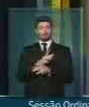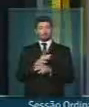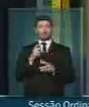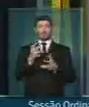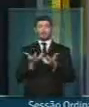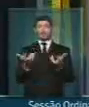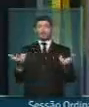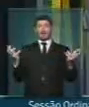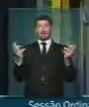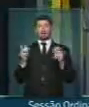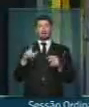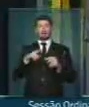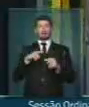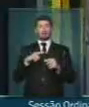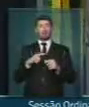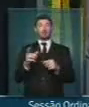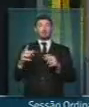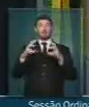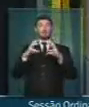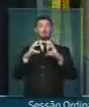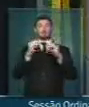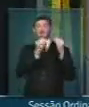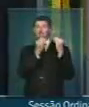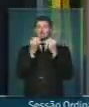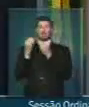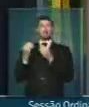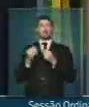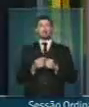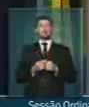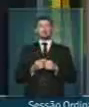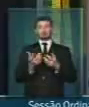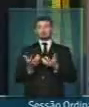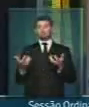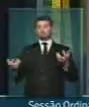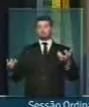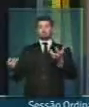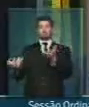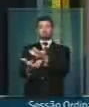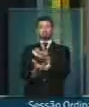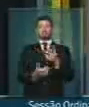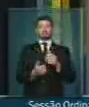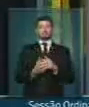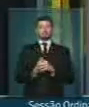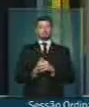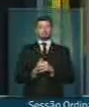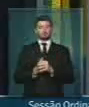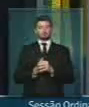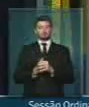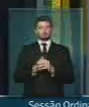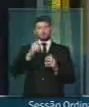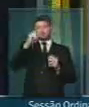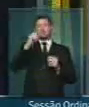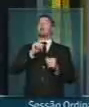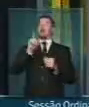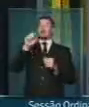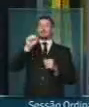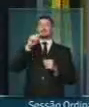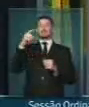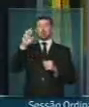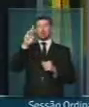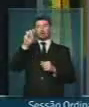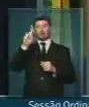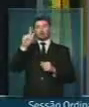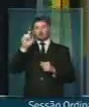mato, encontrei uma plantação de melancia. Em Lago dos Rodrigues, o hospital está funcionando, a população está